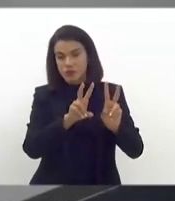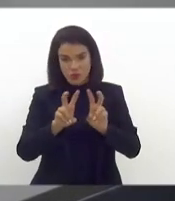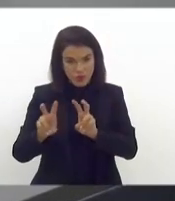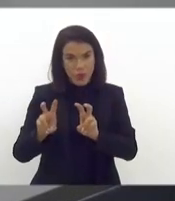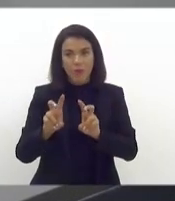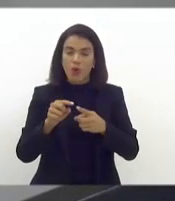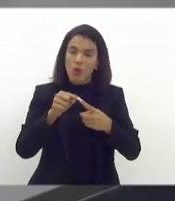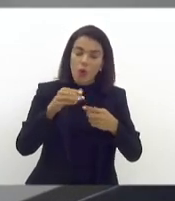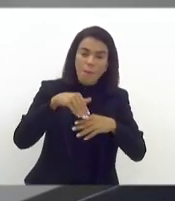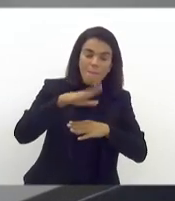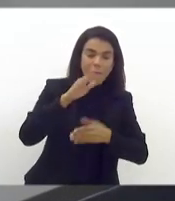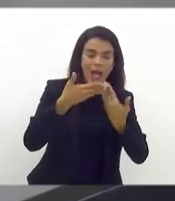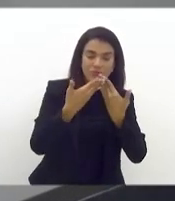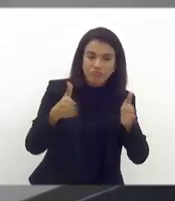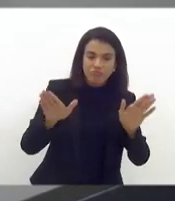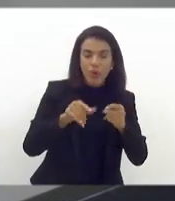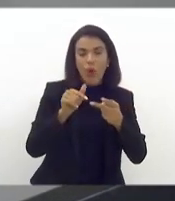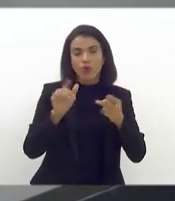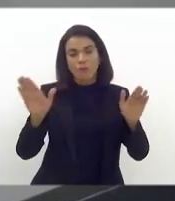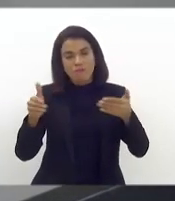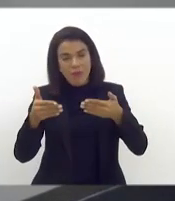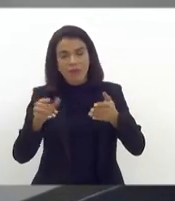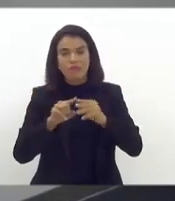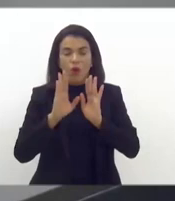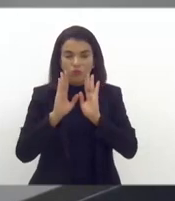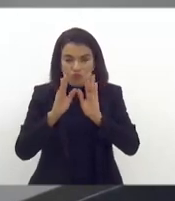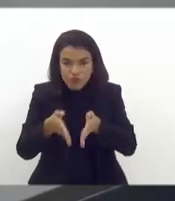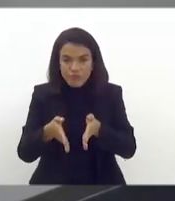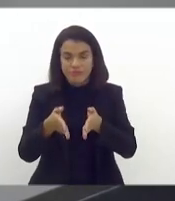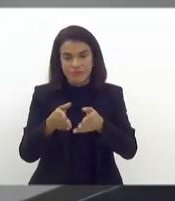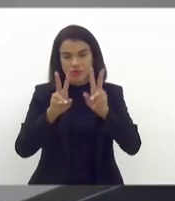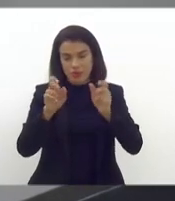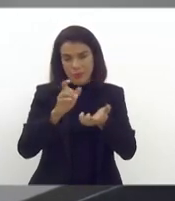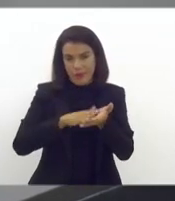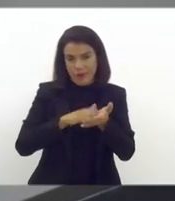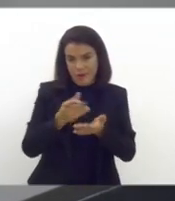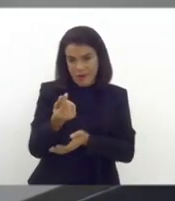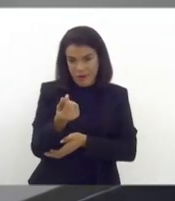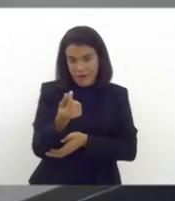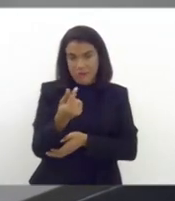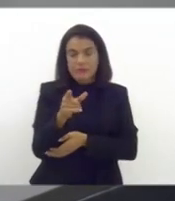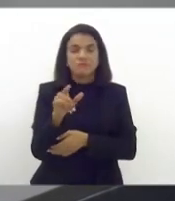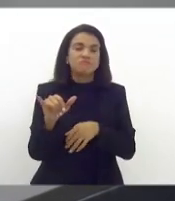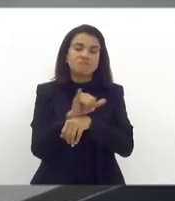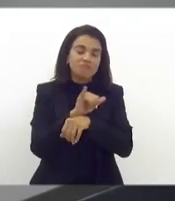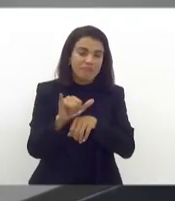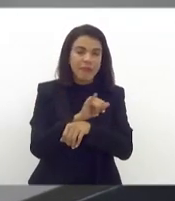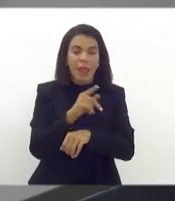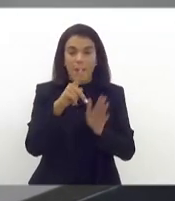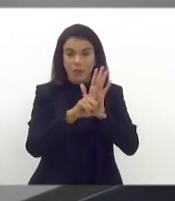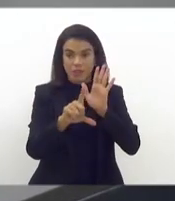um mais abrangente, outro menos abrangente, mas que versam sobre essa questão da cobrança ou não. Independente da forma ser pelo